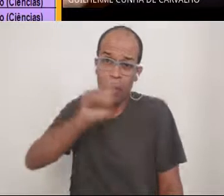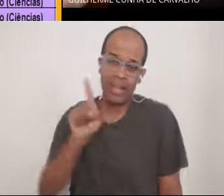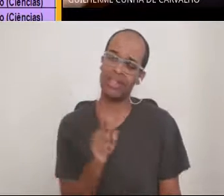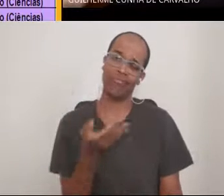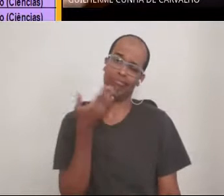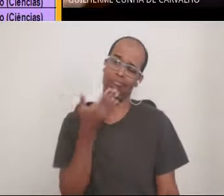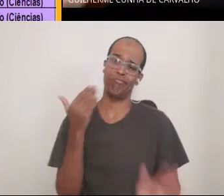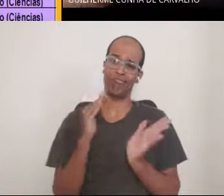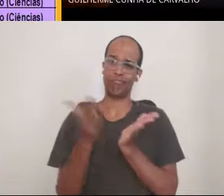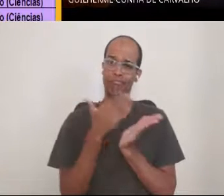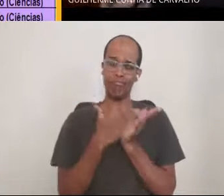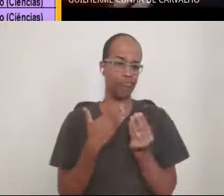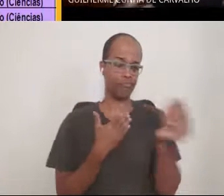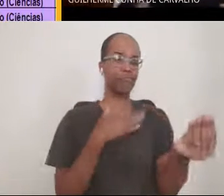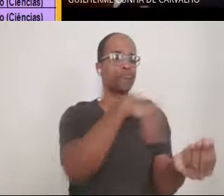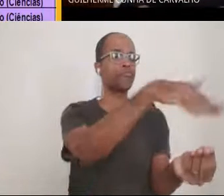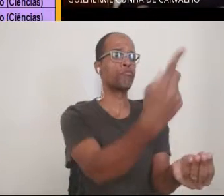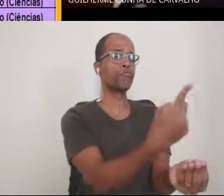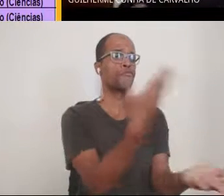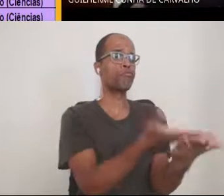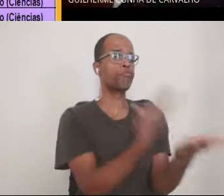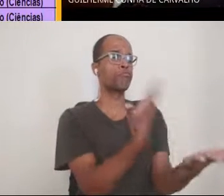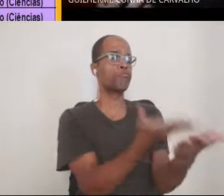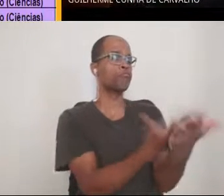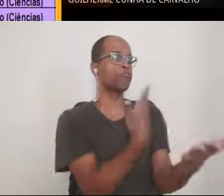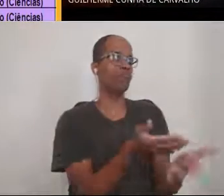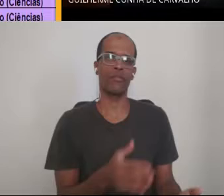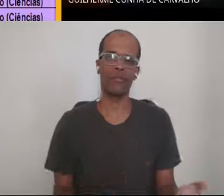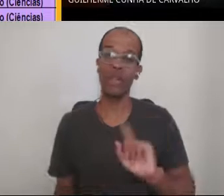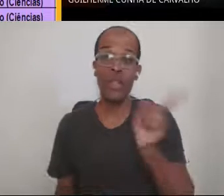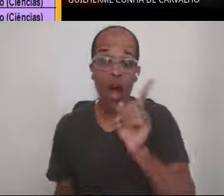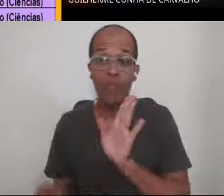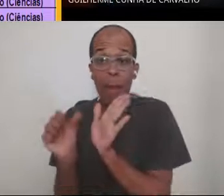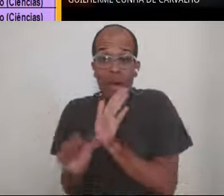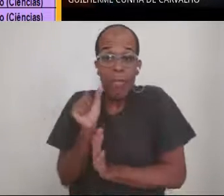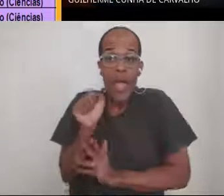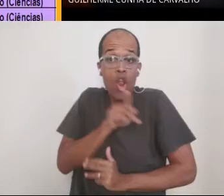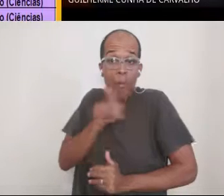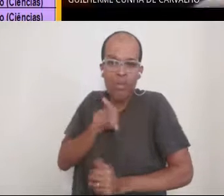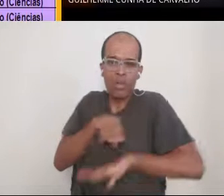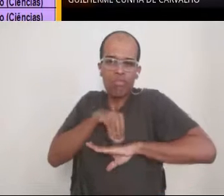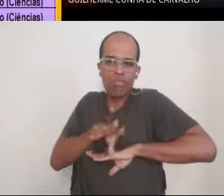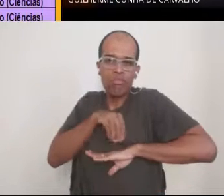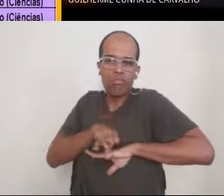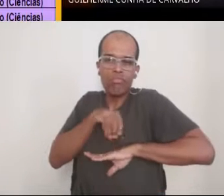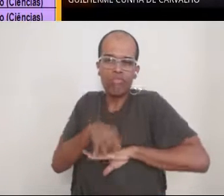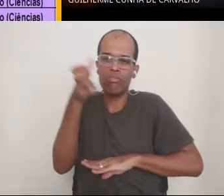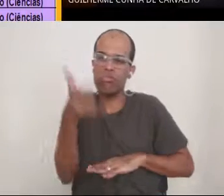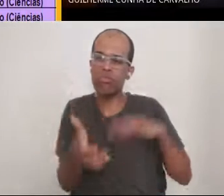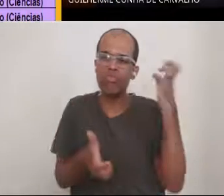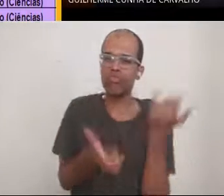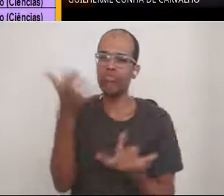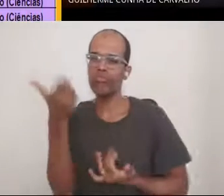na sala de aula, não é isso? O professor ele apresenta primeiro e depois você vai lá e faz aquela atividade que está no livro didático.